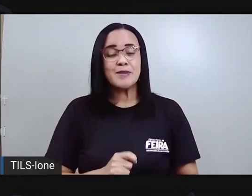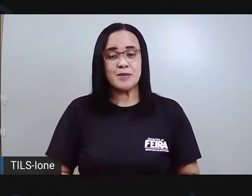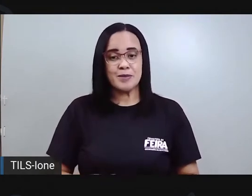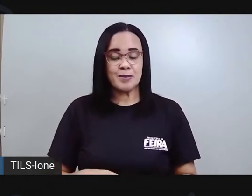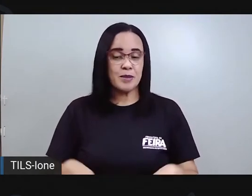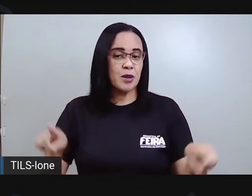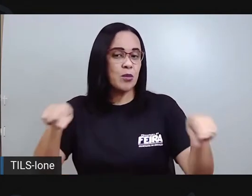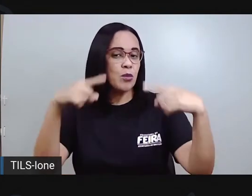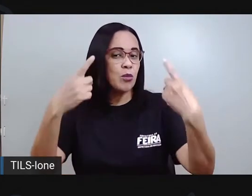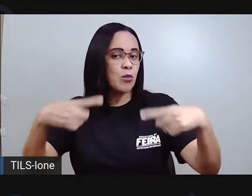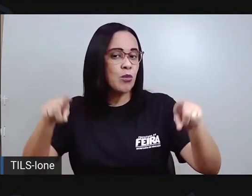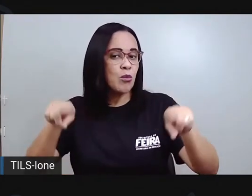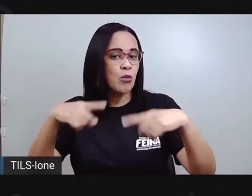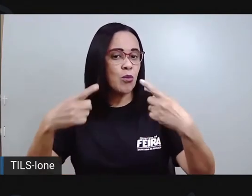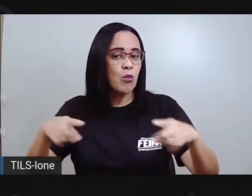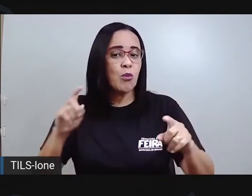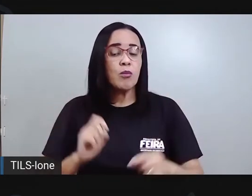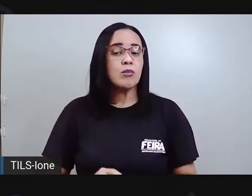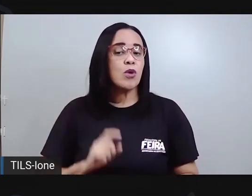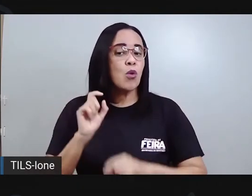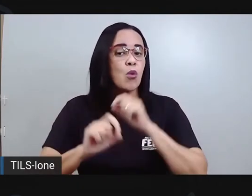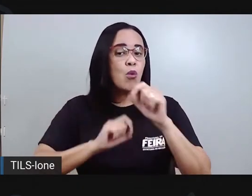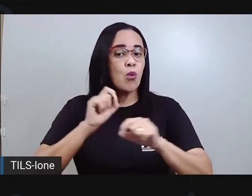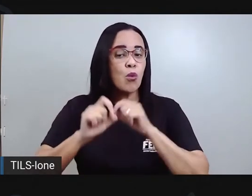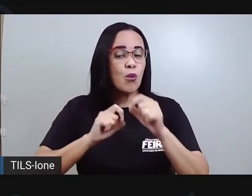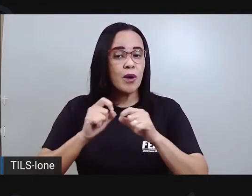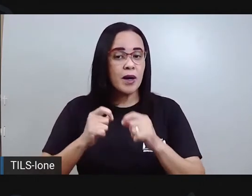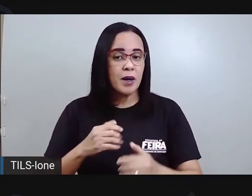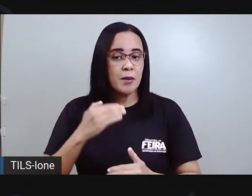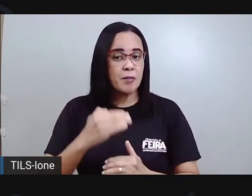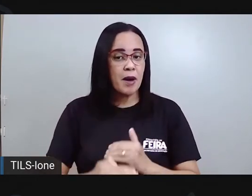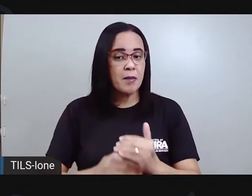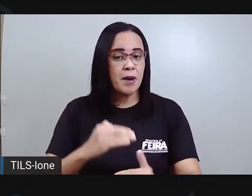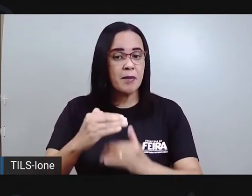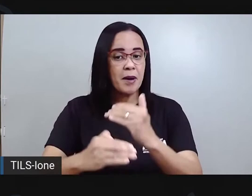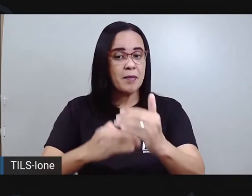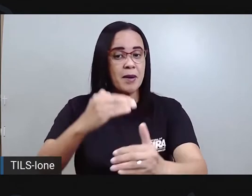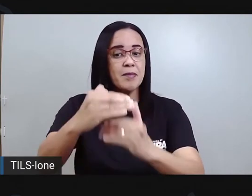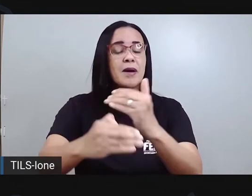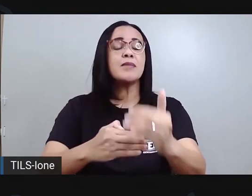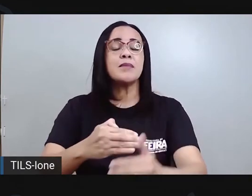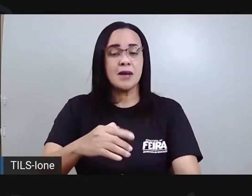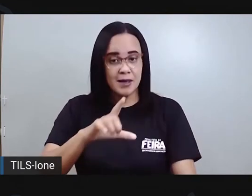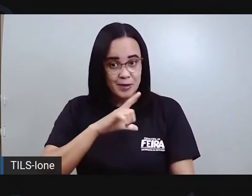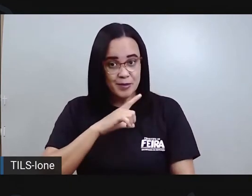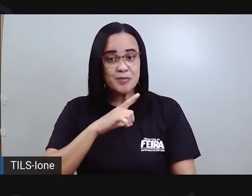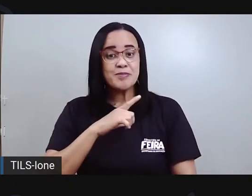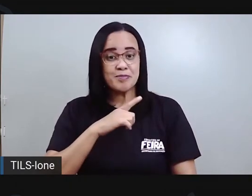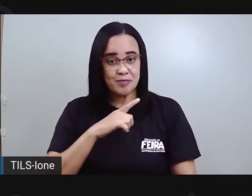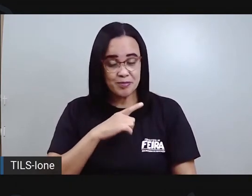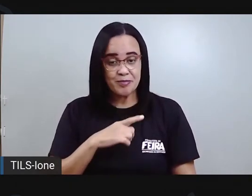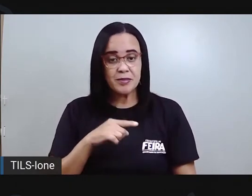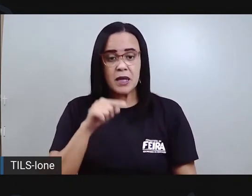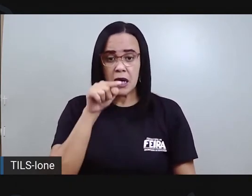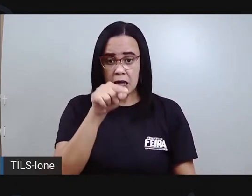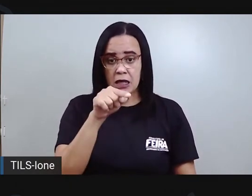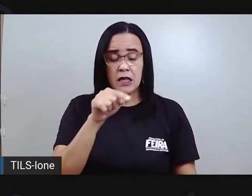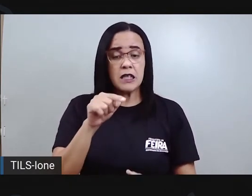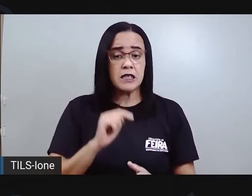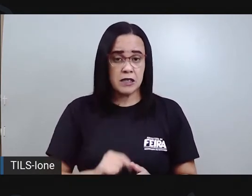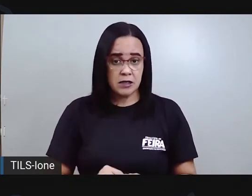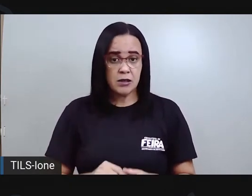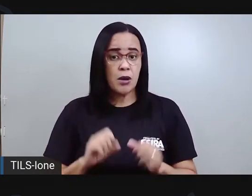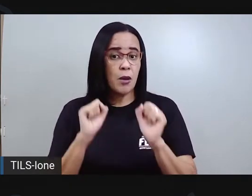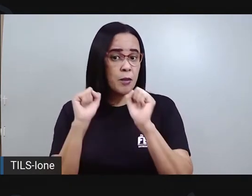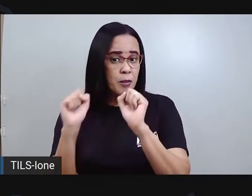notas sucessivas dadas uma após outra. E no xilofone nós